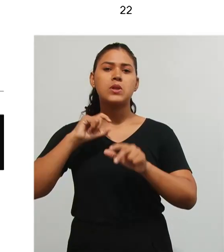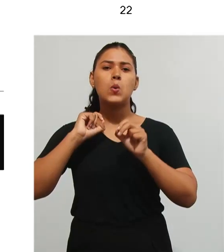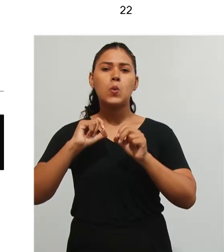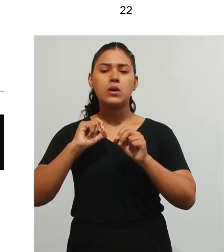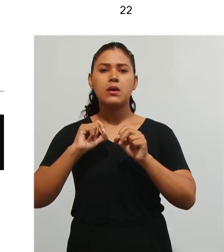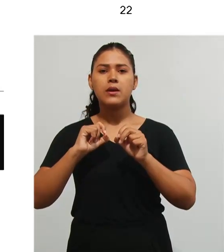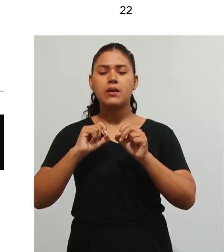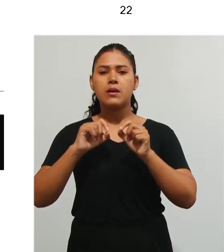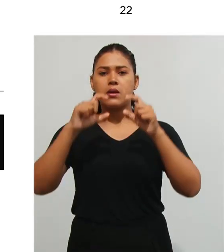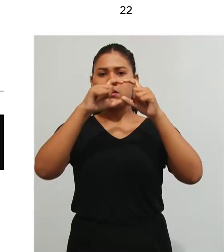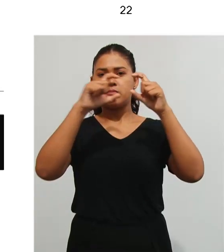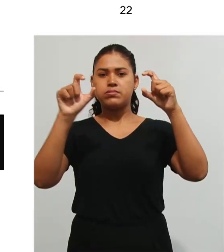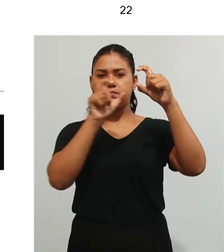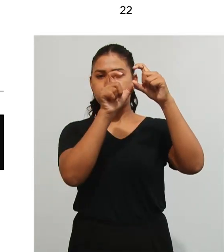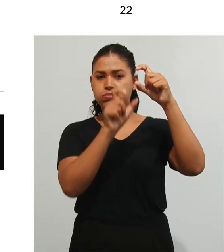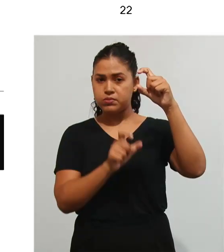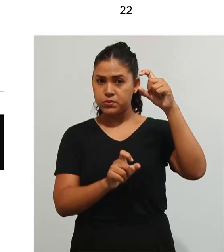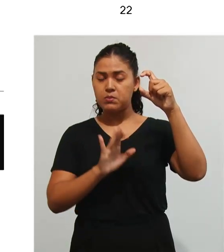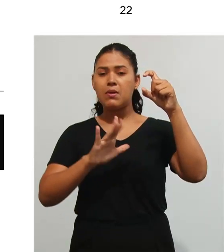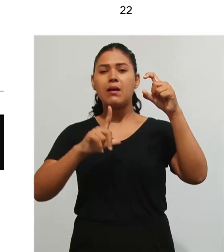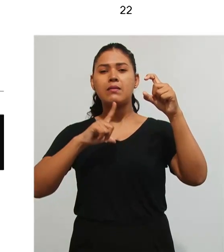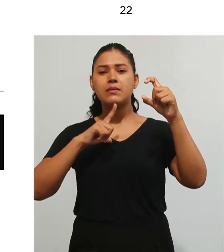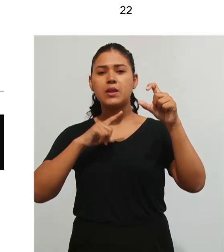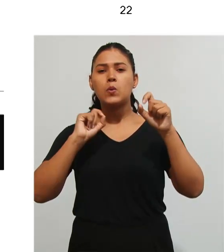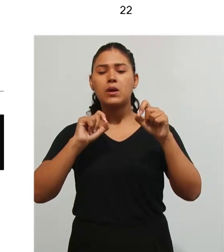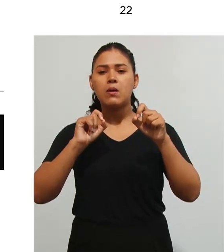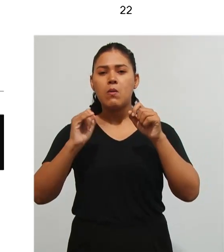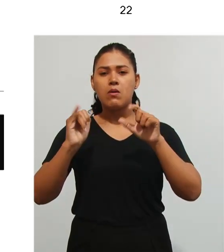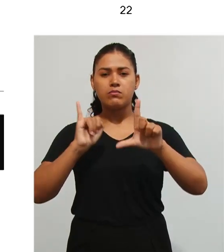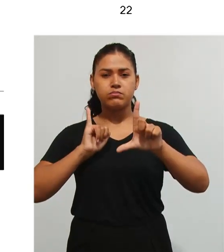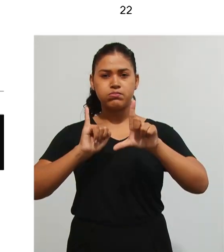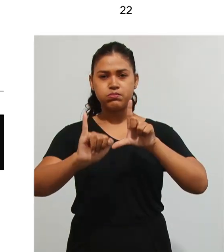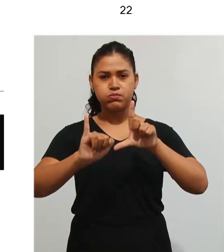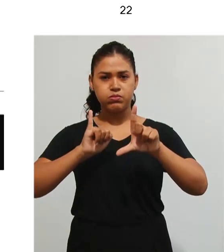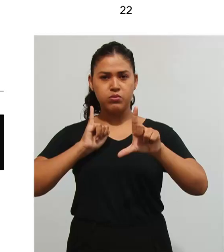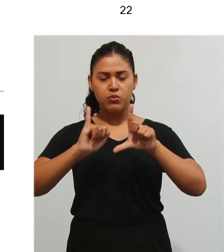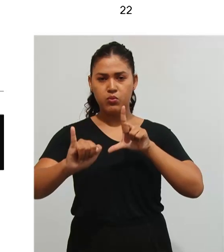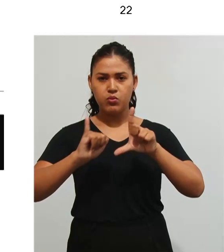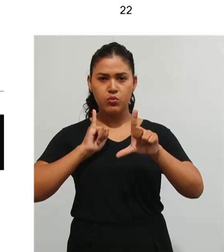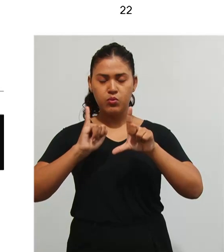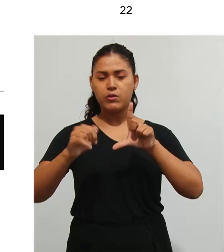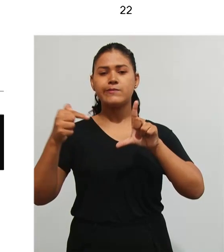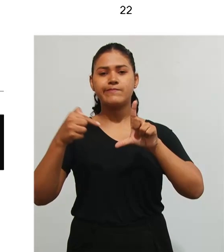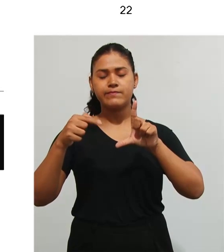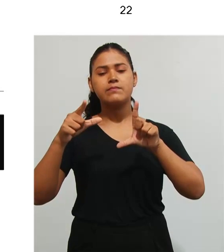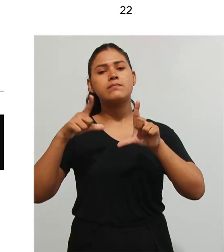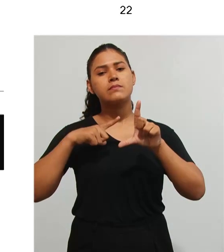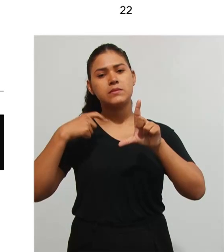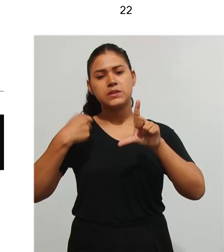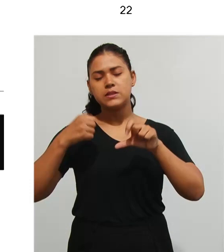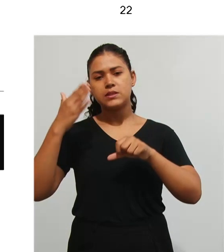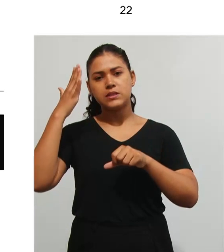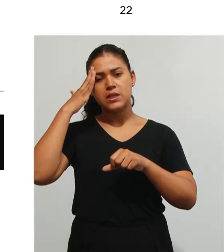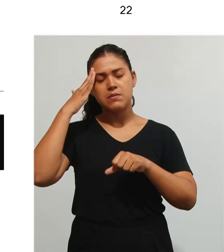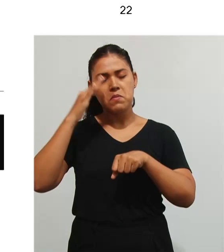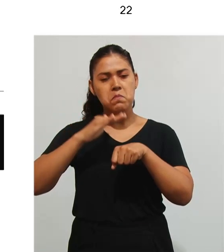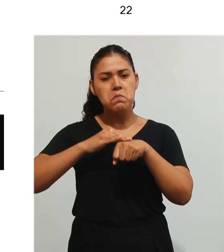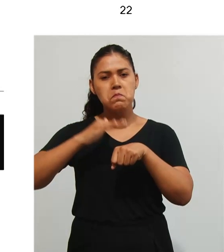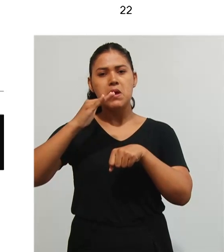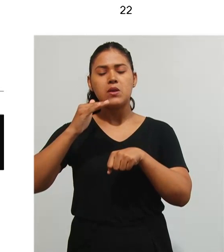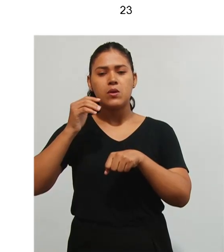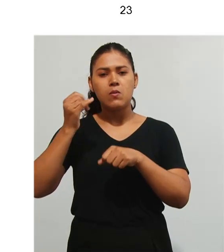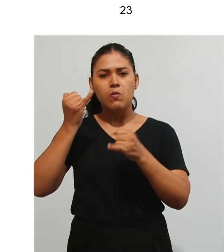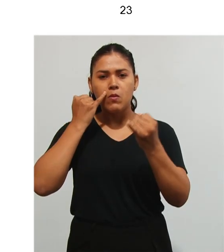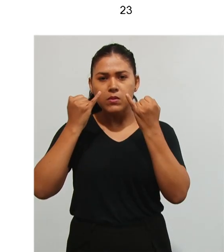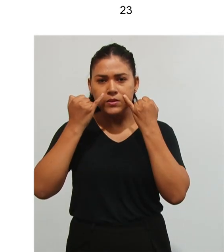também de CLI. Então é uma interface menos intuitiva que exige maior conhecimento técnico do